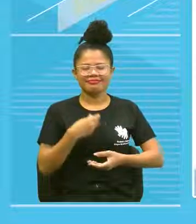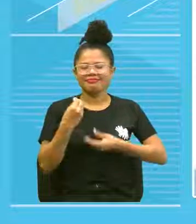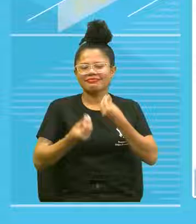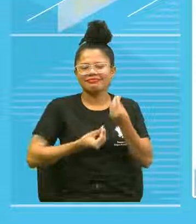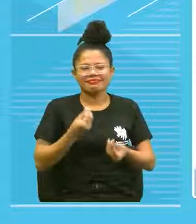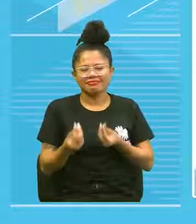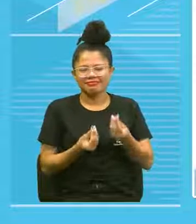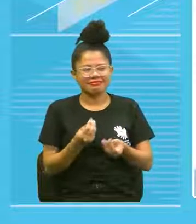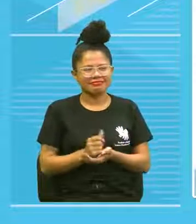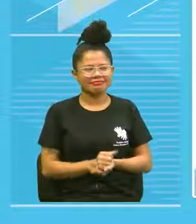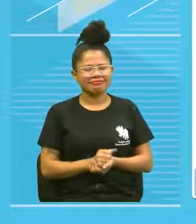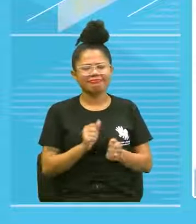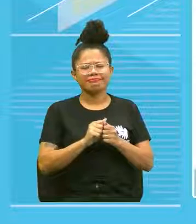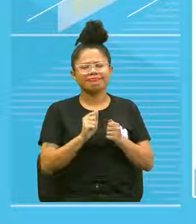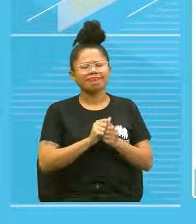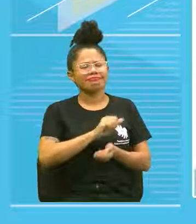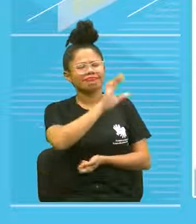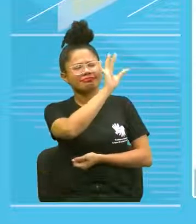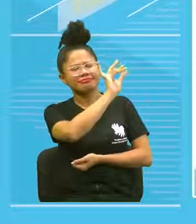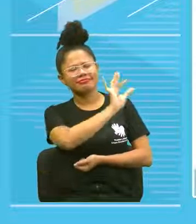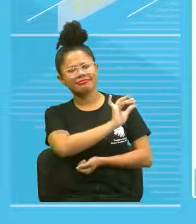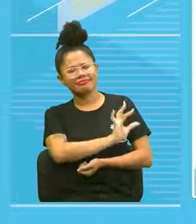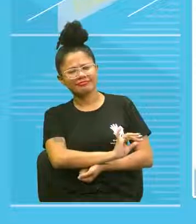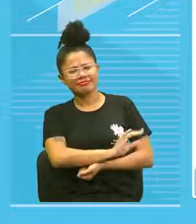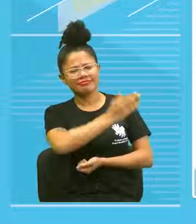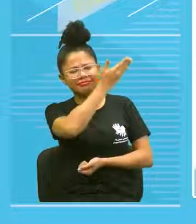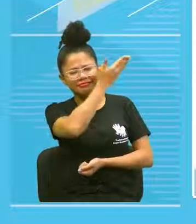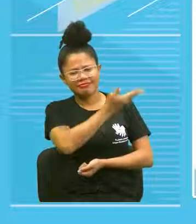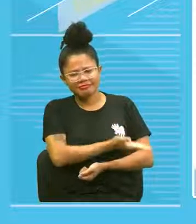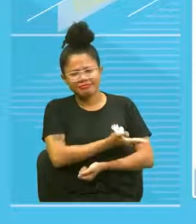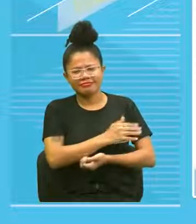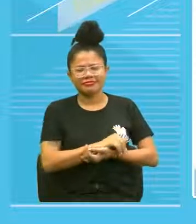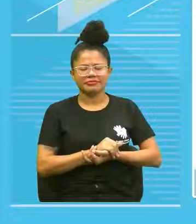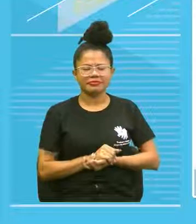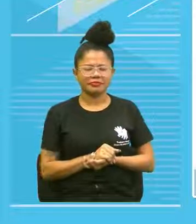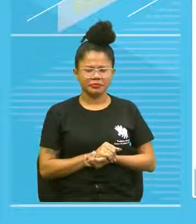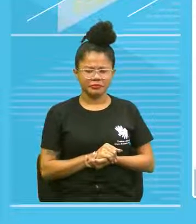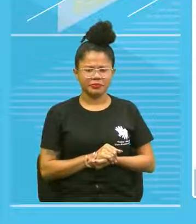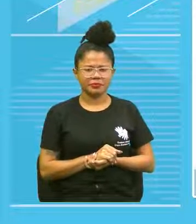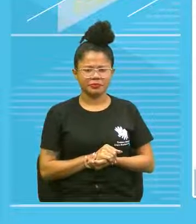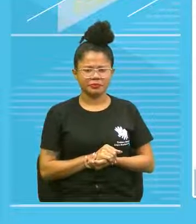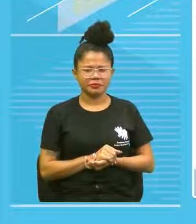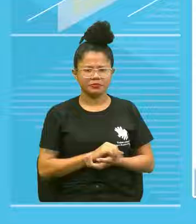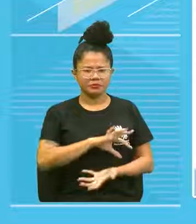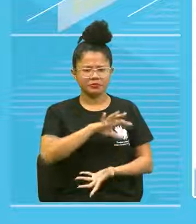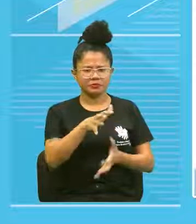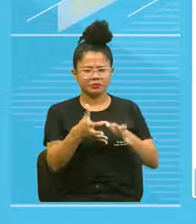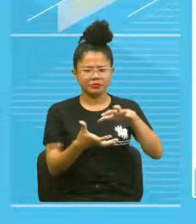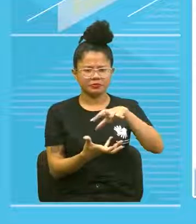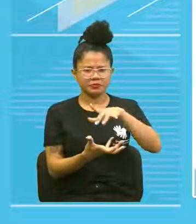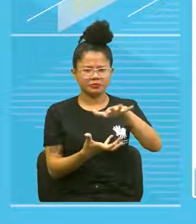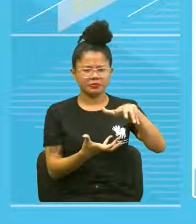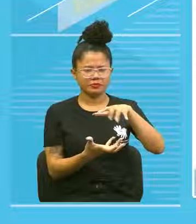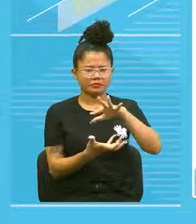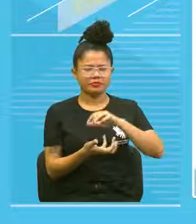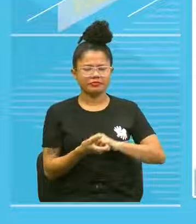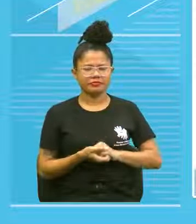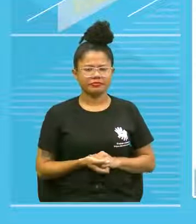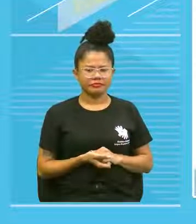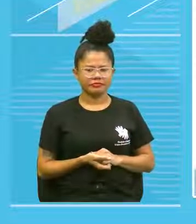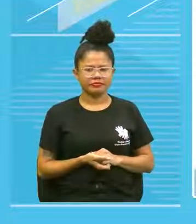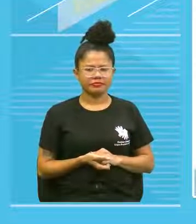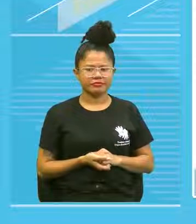produzidos cada um a cada uma dessas biomas bom